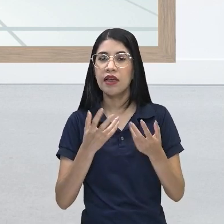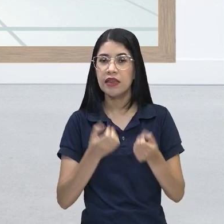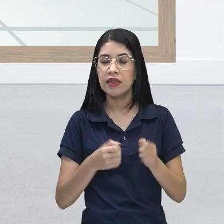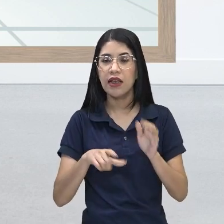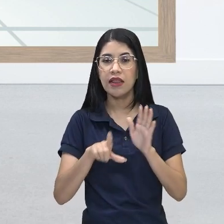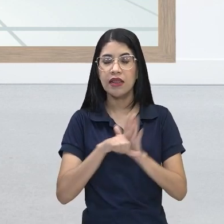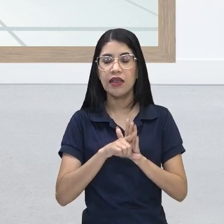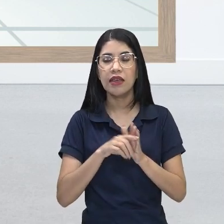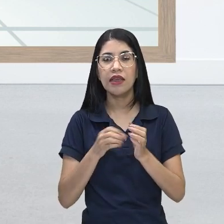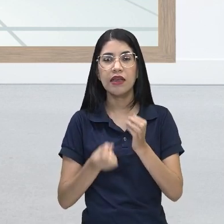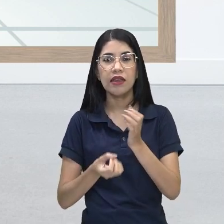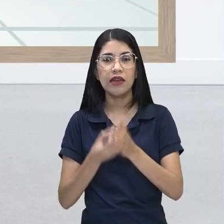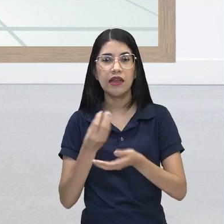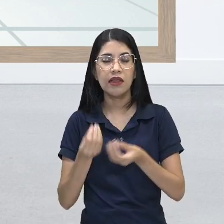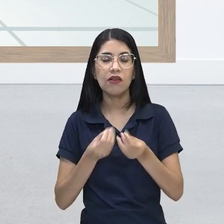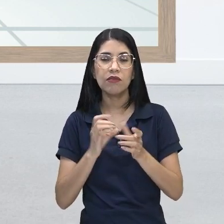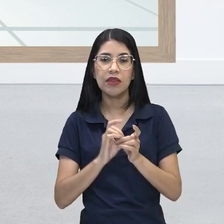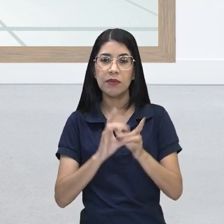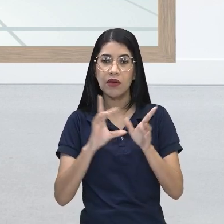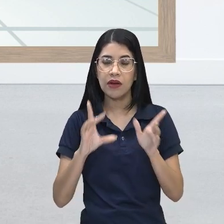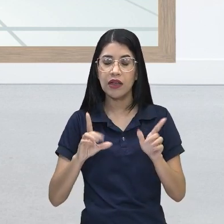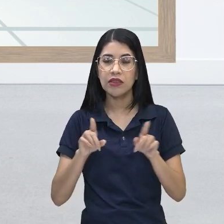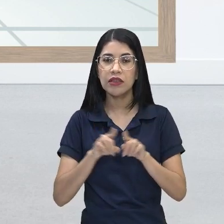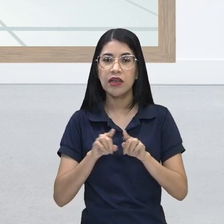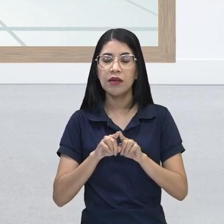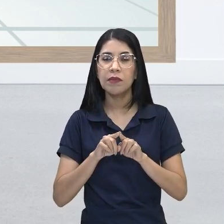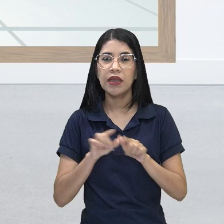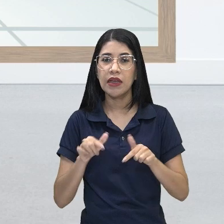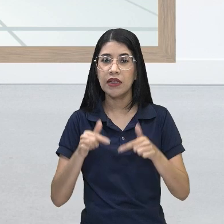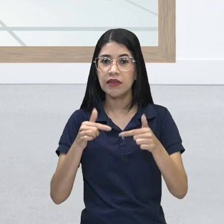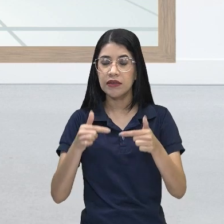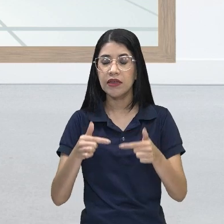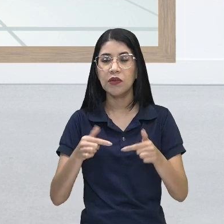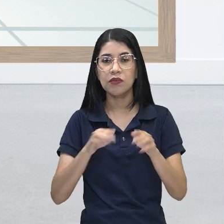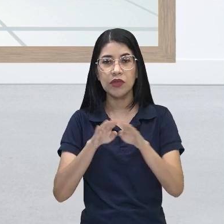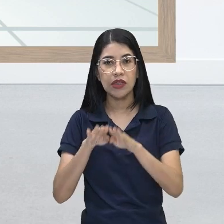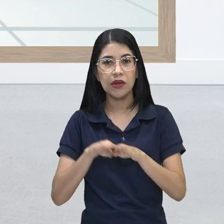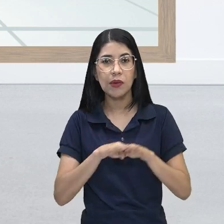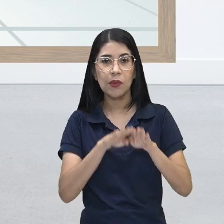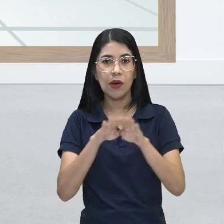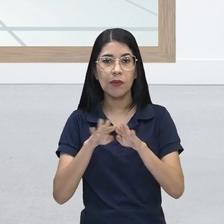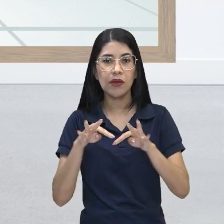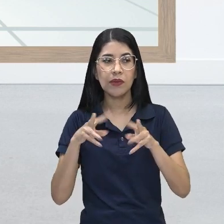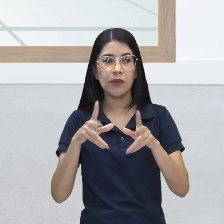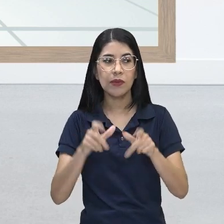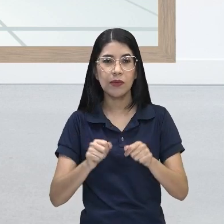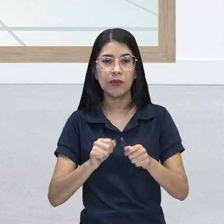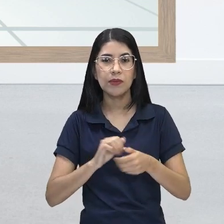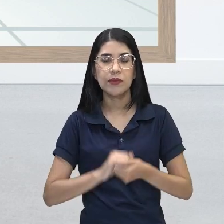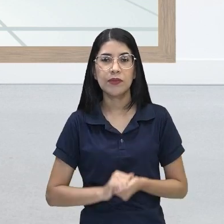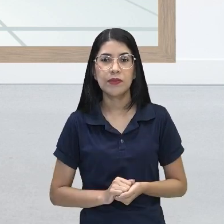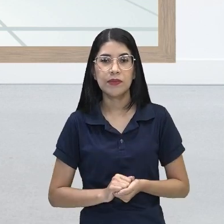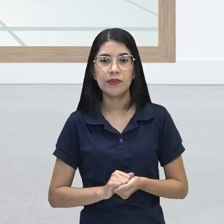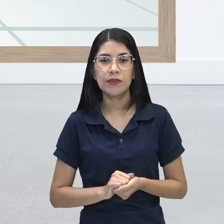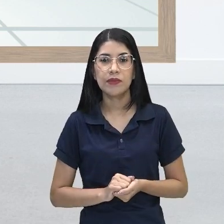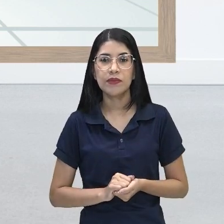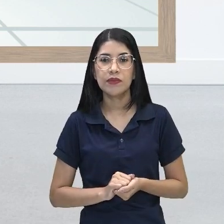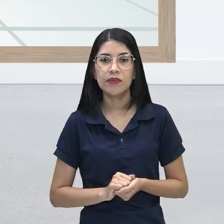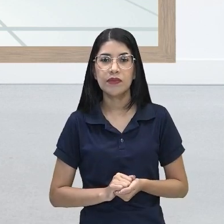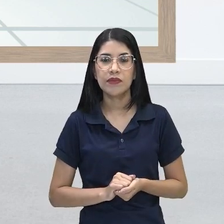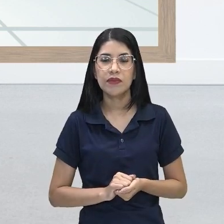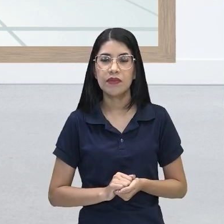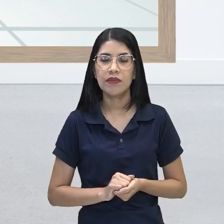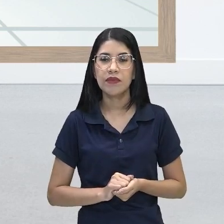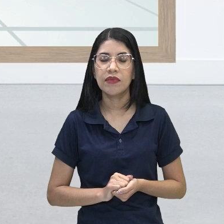de forma democrática e aplicada de maneira igualitária. Certo? Vamos então para a